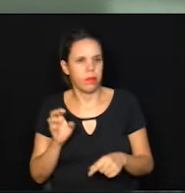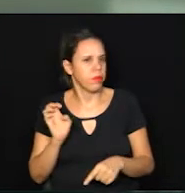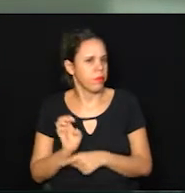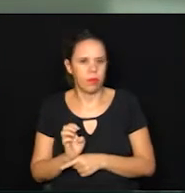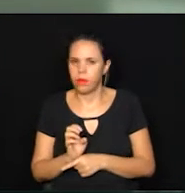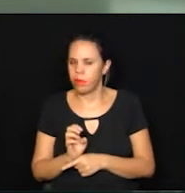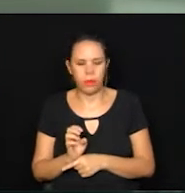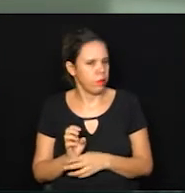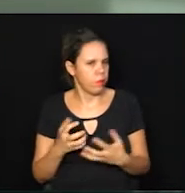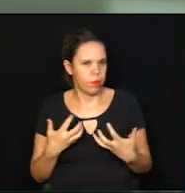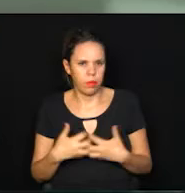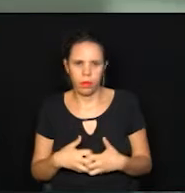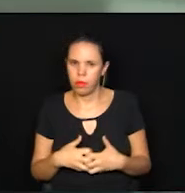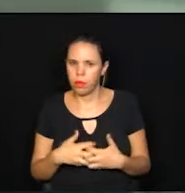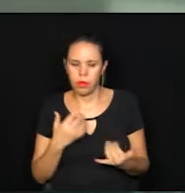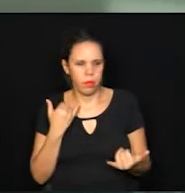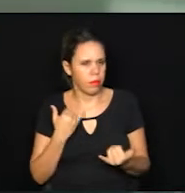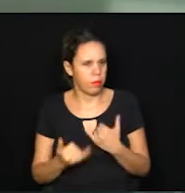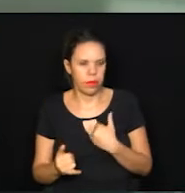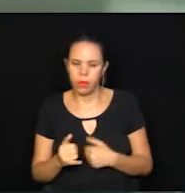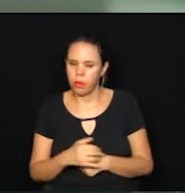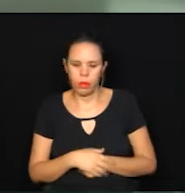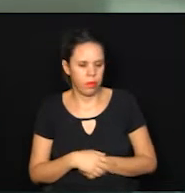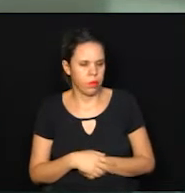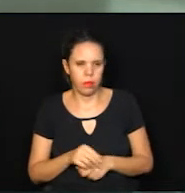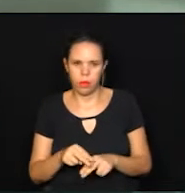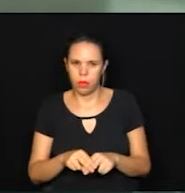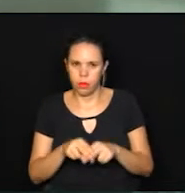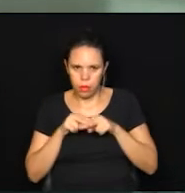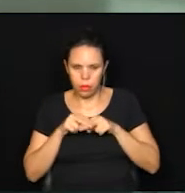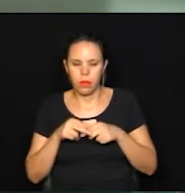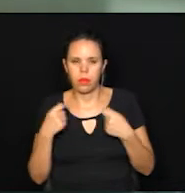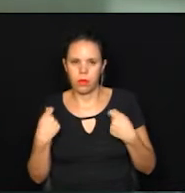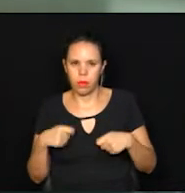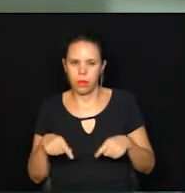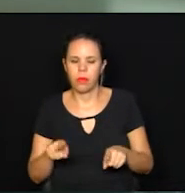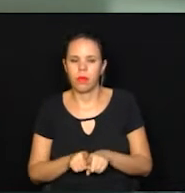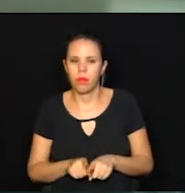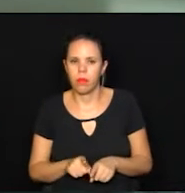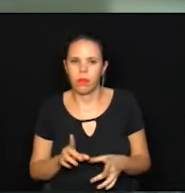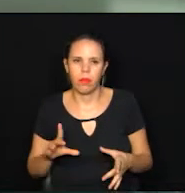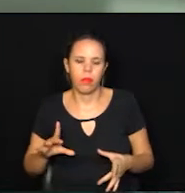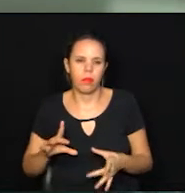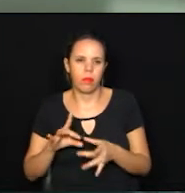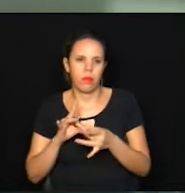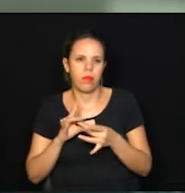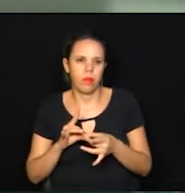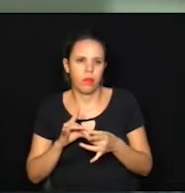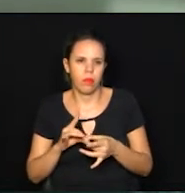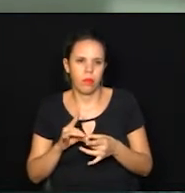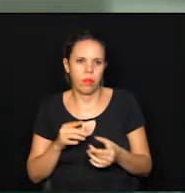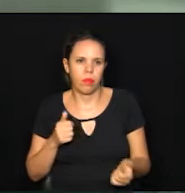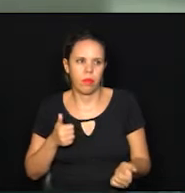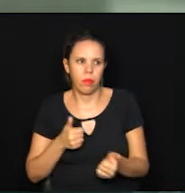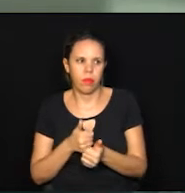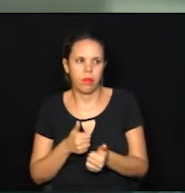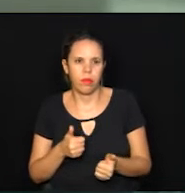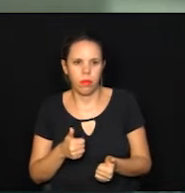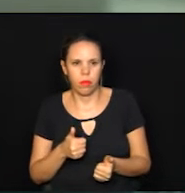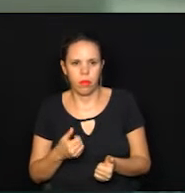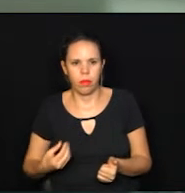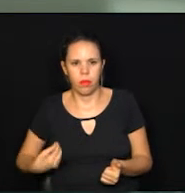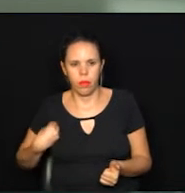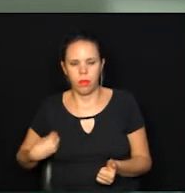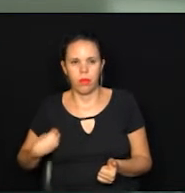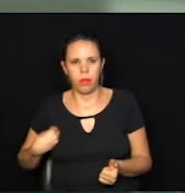de uma forma parecida. Por isso, da necessidade dessa união, dessa aproximação e da